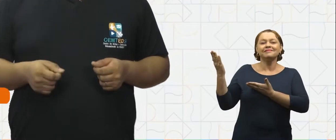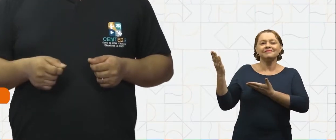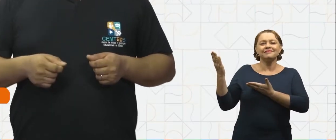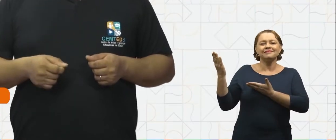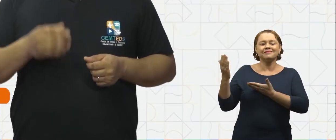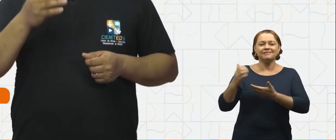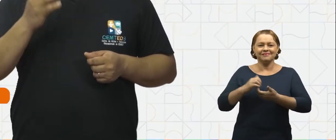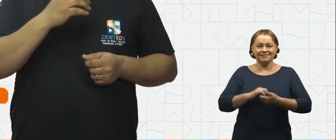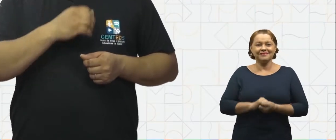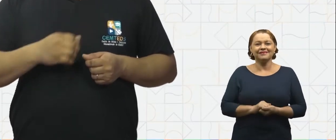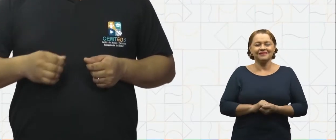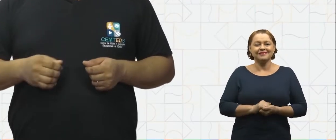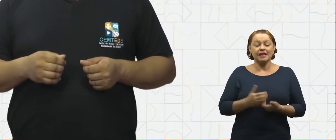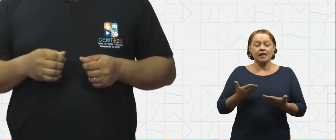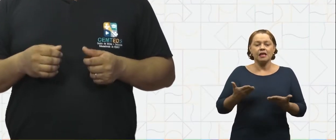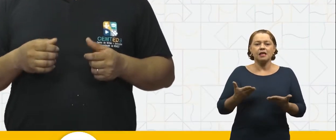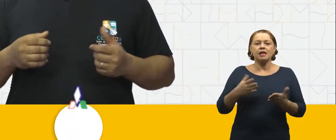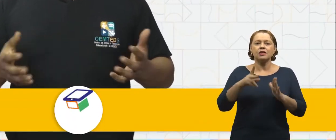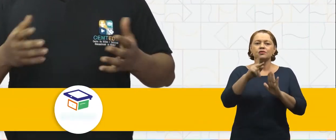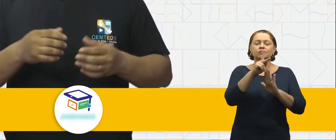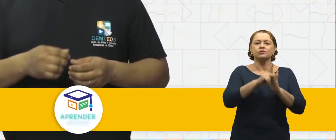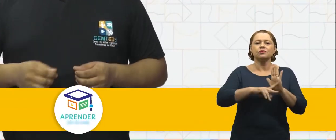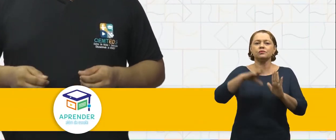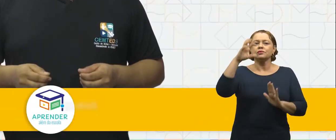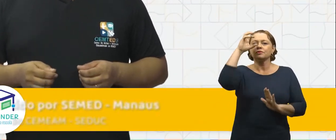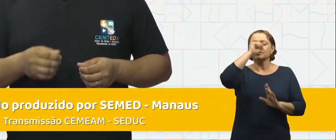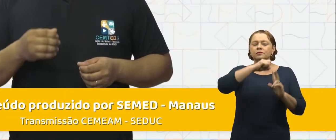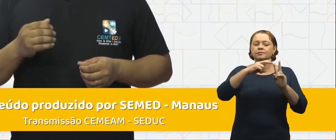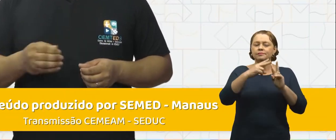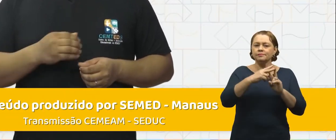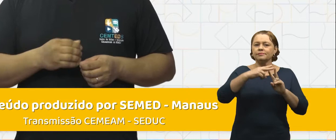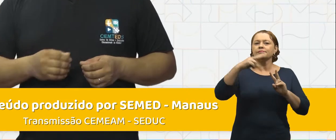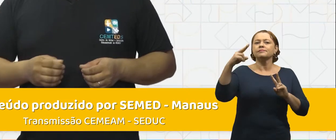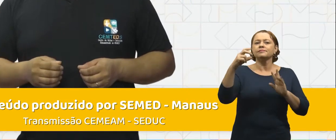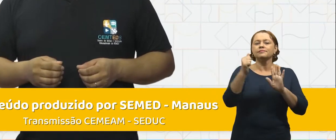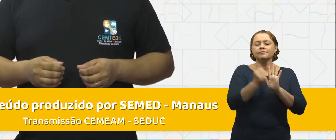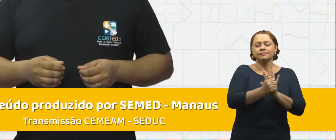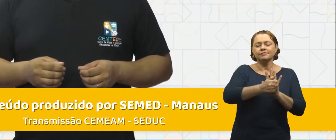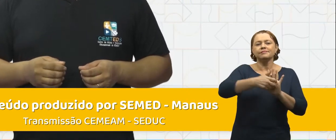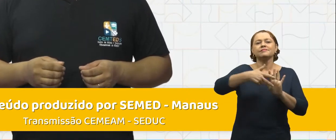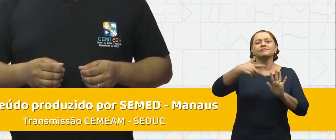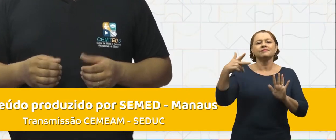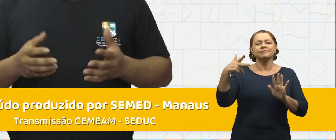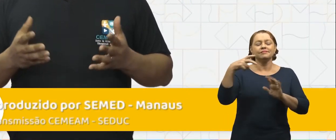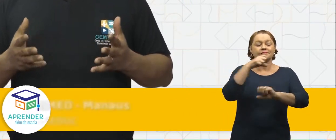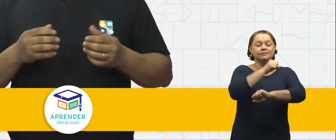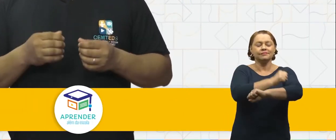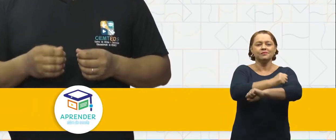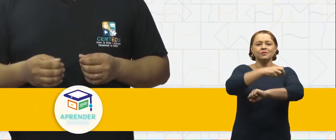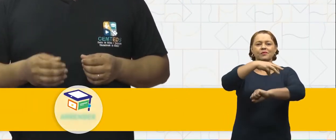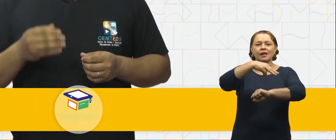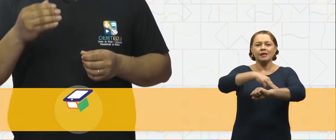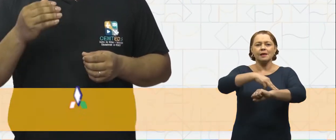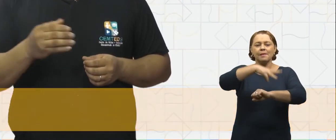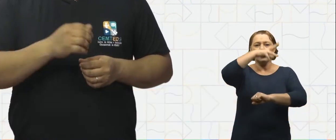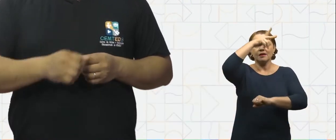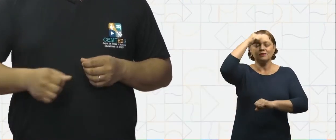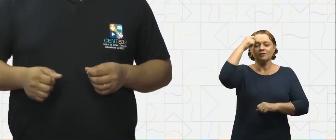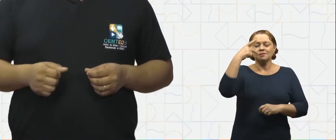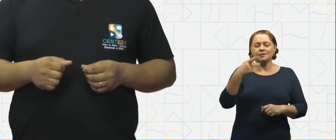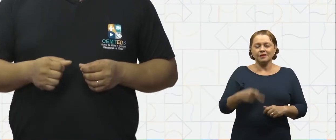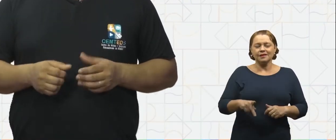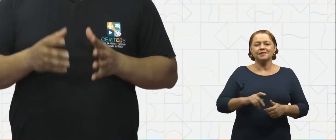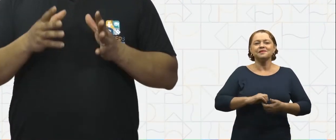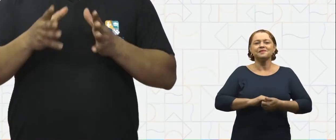este. E este é o projeto Aprender Além da Escola do Centro de Mídias e Tecnologias Educacionais da